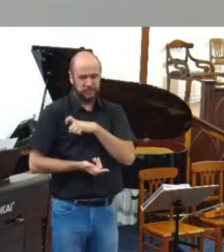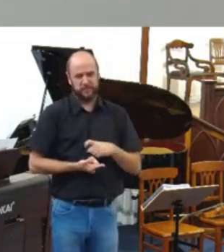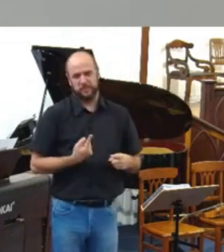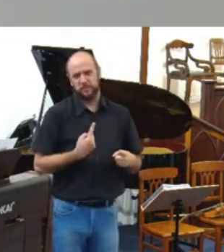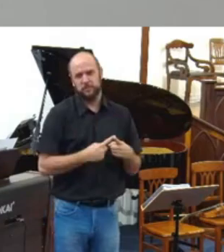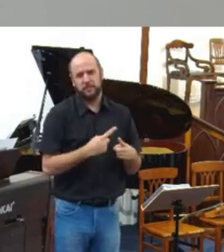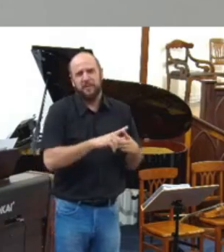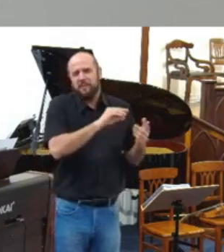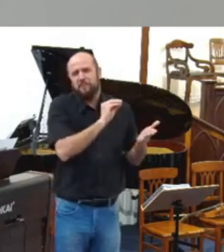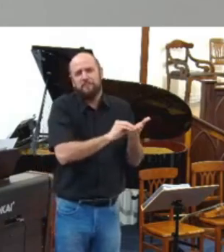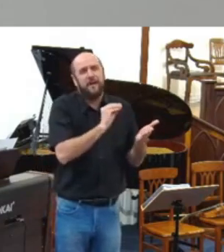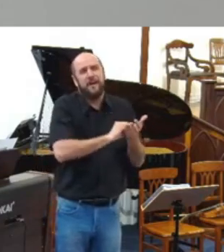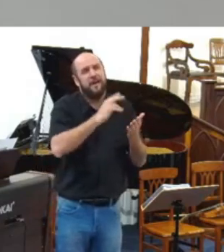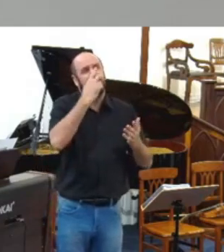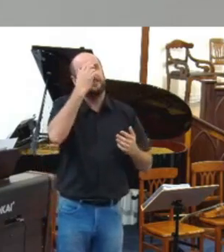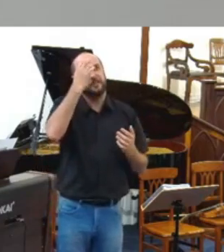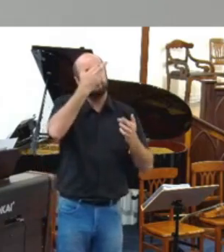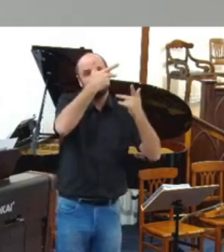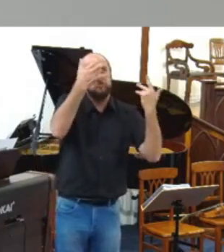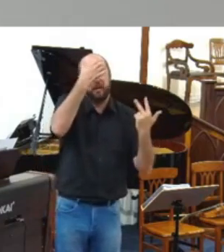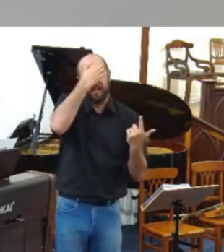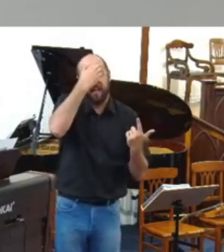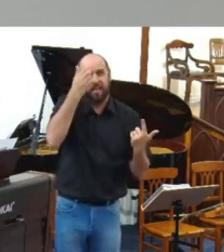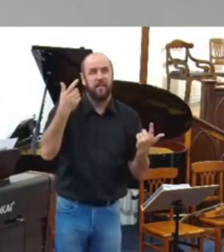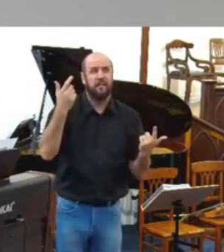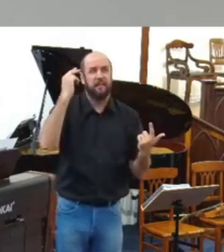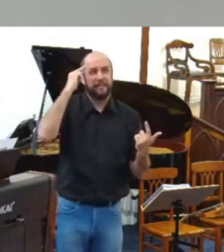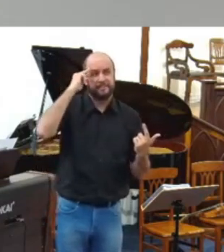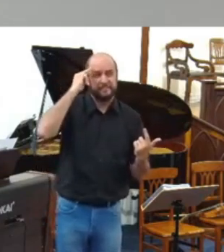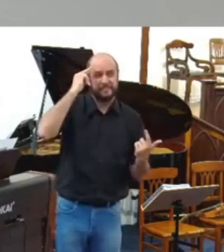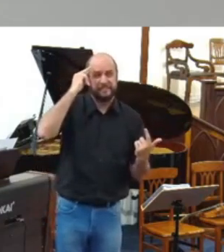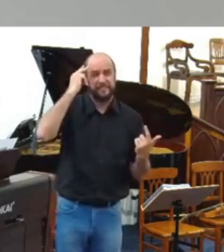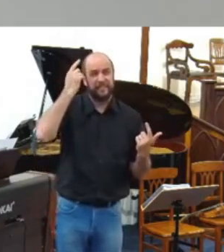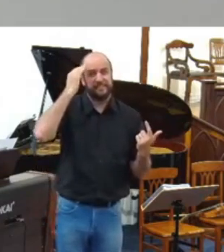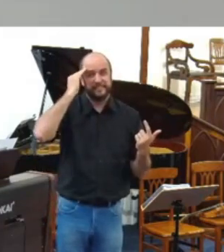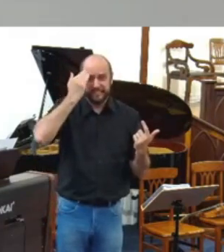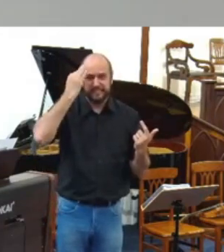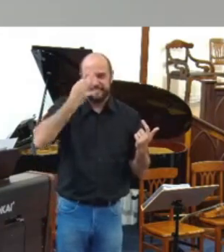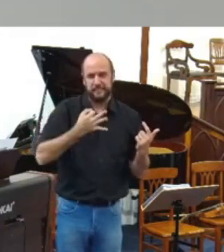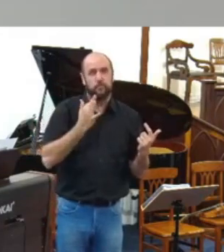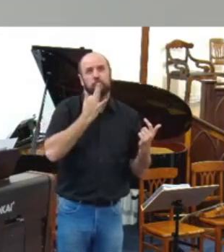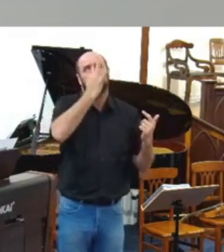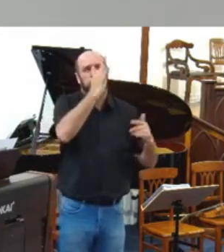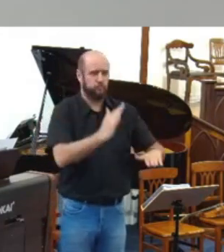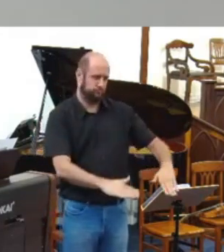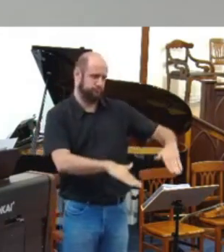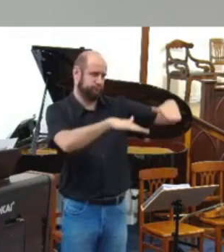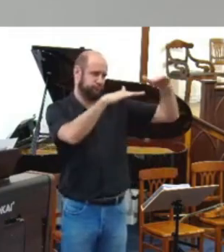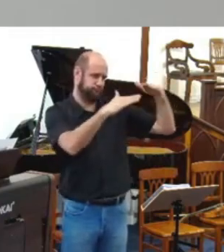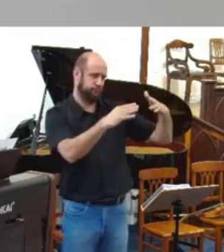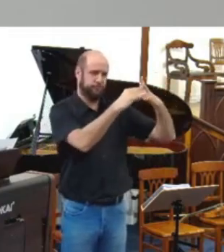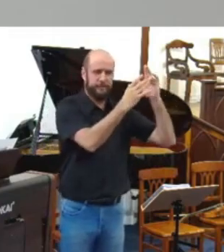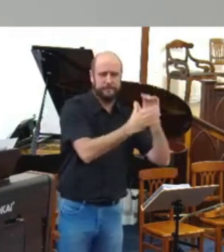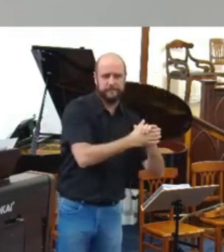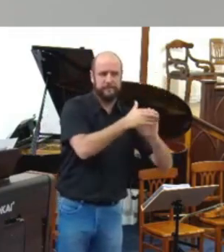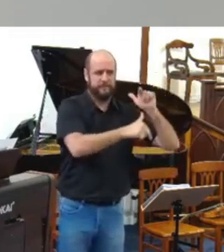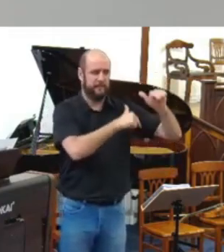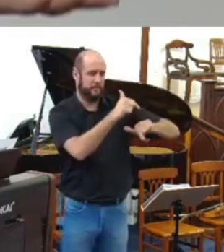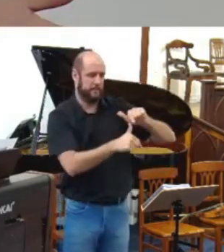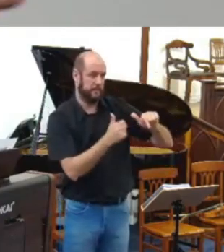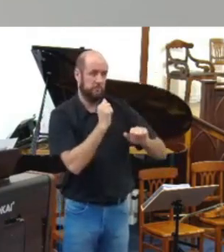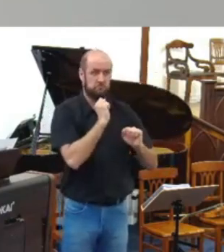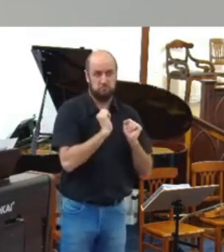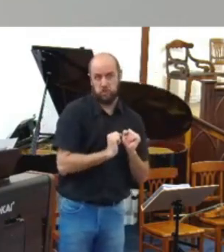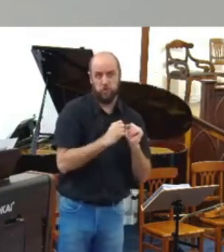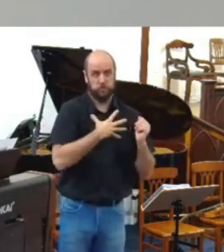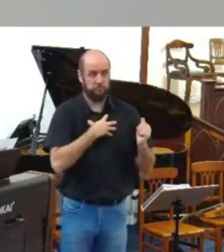os elementos de cognição que são necessários para ele entender que um dia ele vai ser pai, vai ser mãe, vai ser marido, vai ser esposa, ou pode não ser